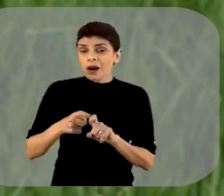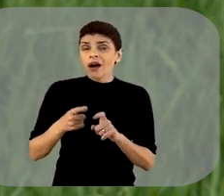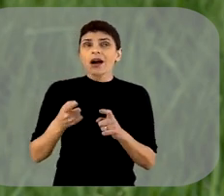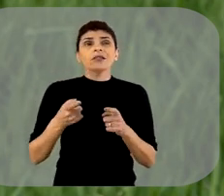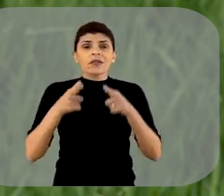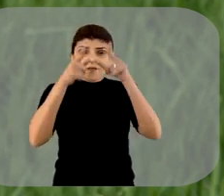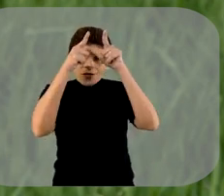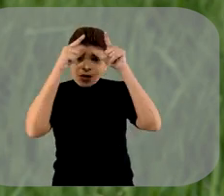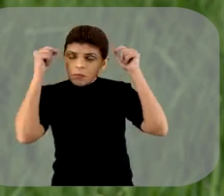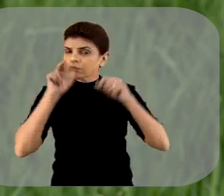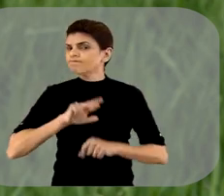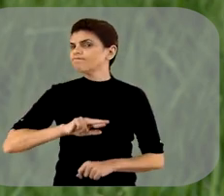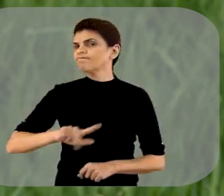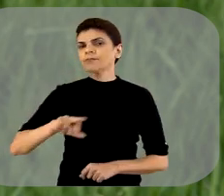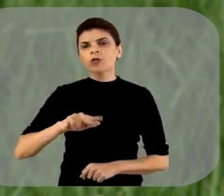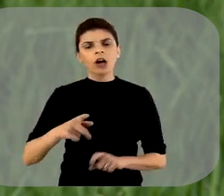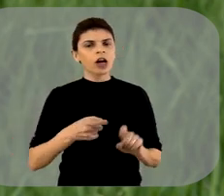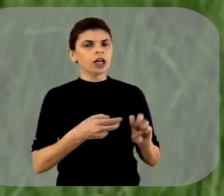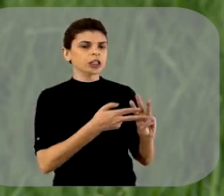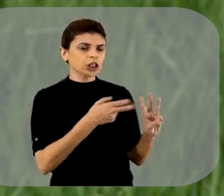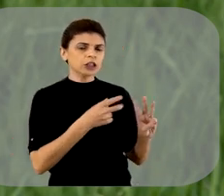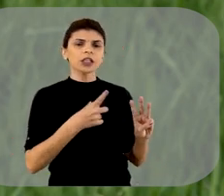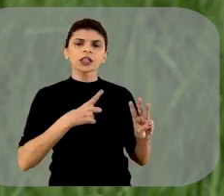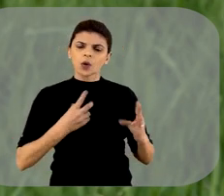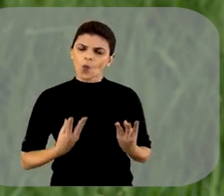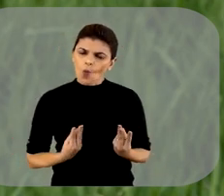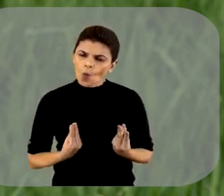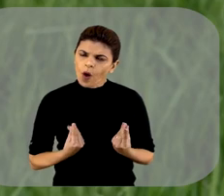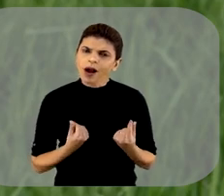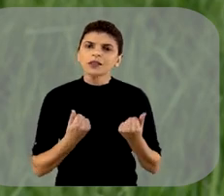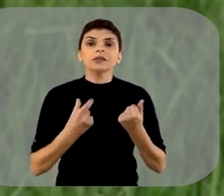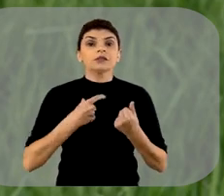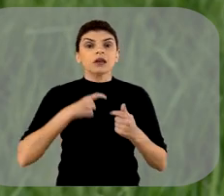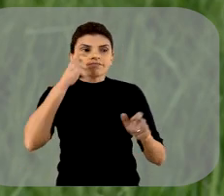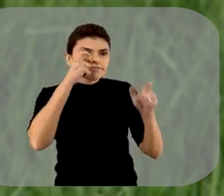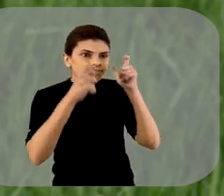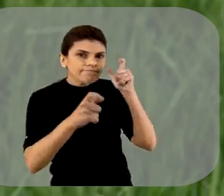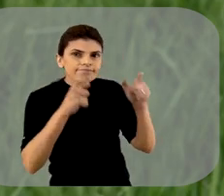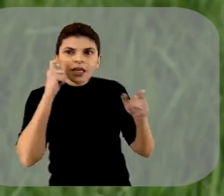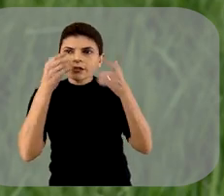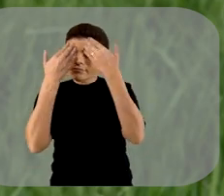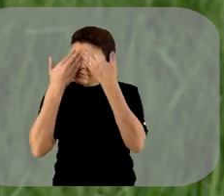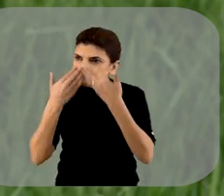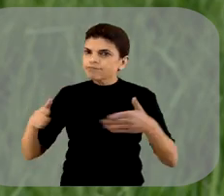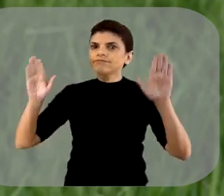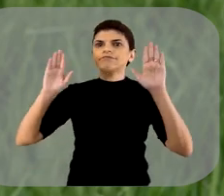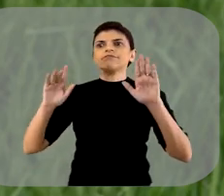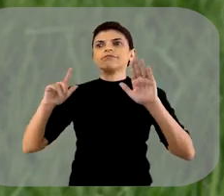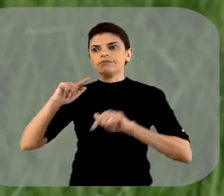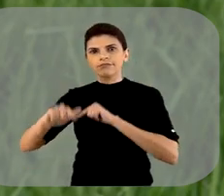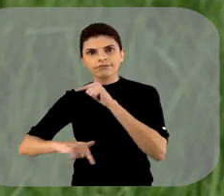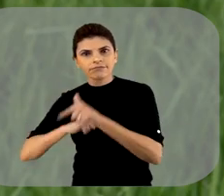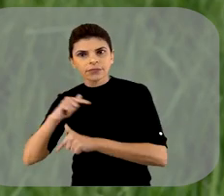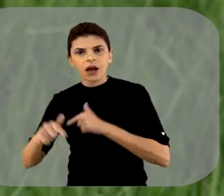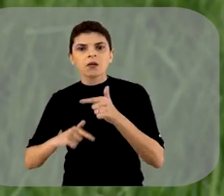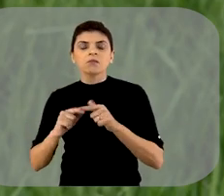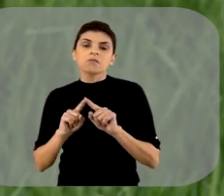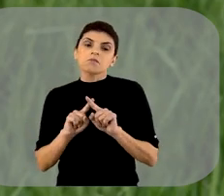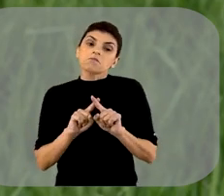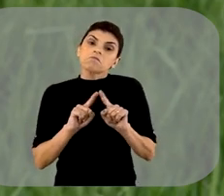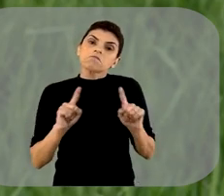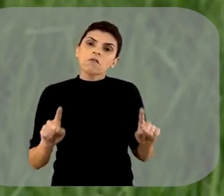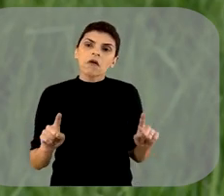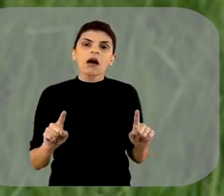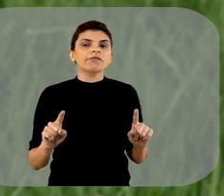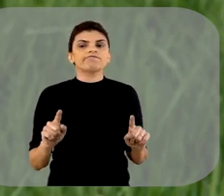enfermeiras não indígenas, que têm muita qualidade também, muito interesse de abertura, tem muita abertura, né? Mas